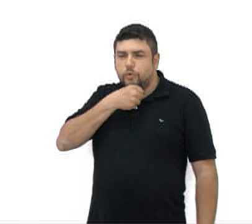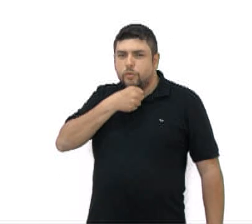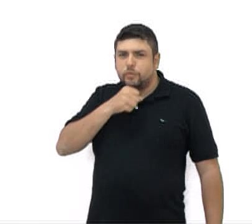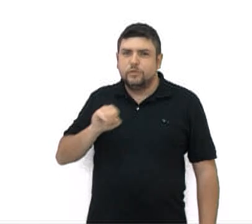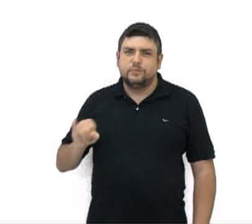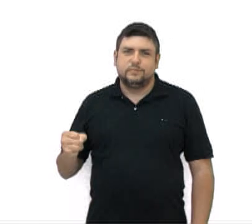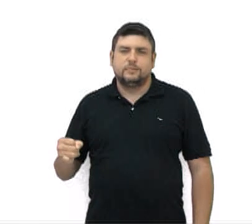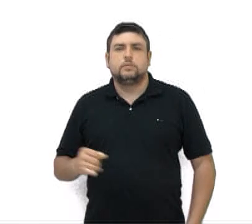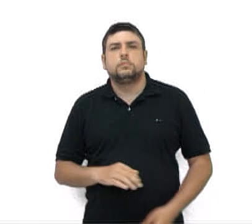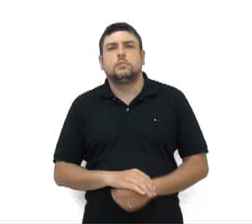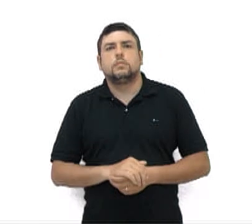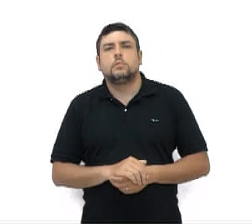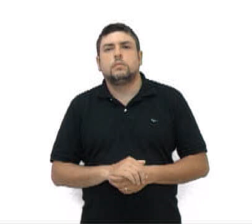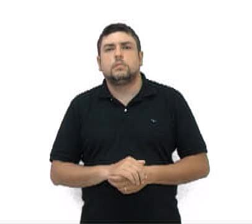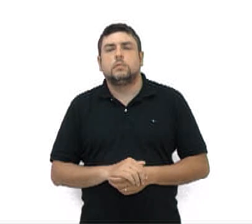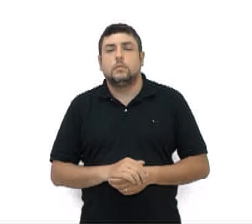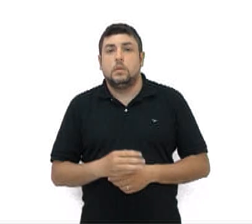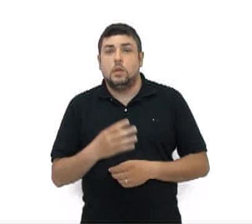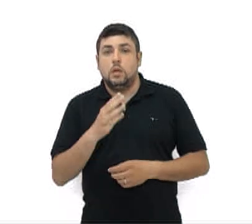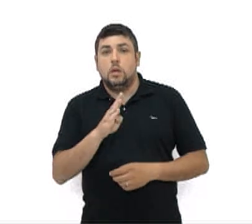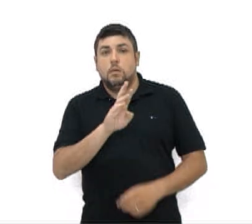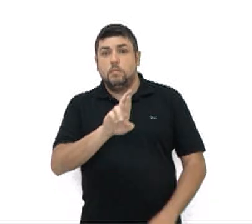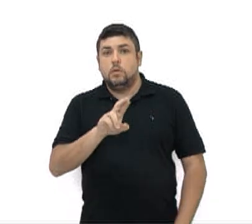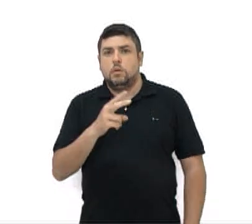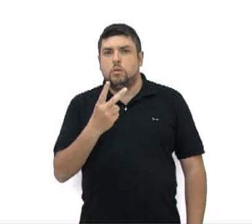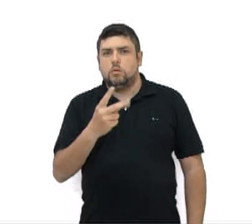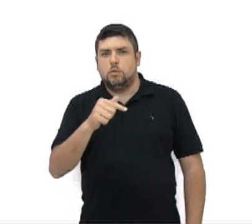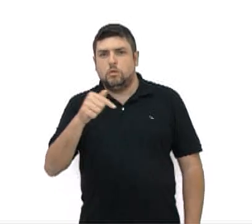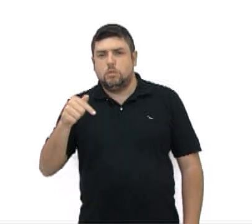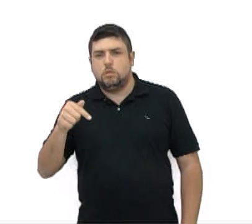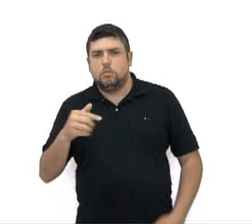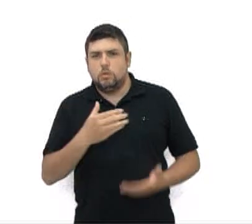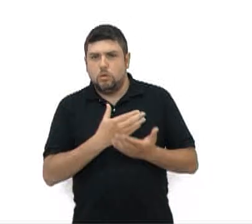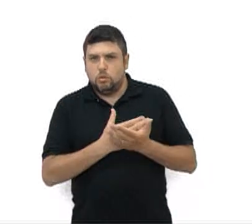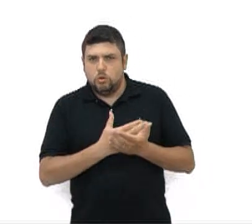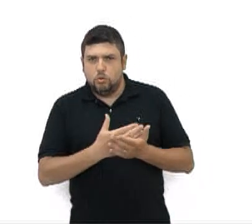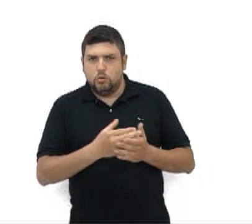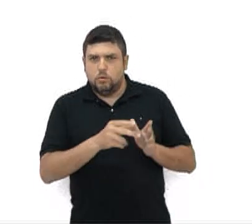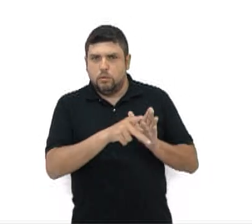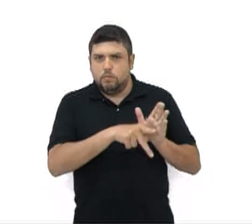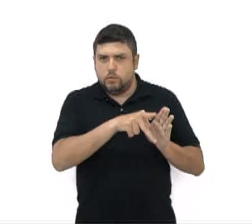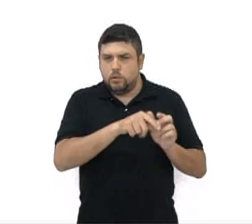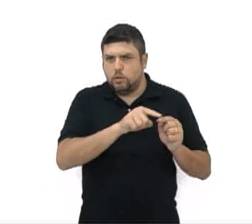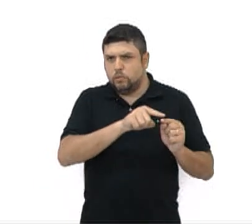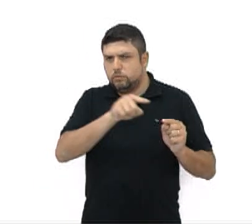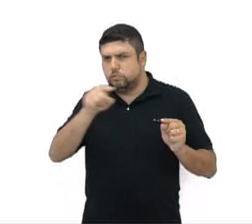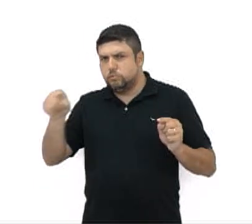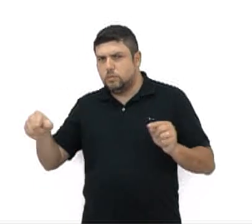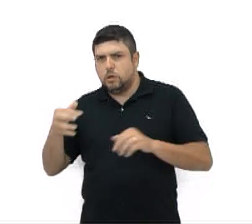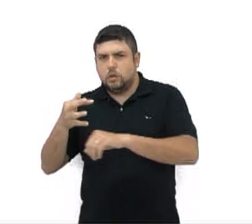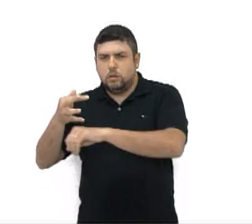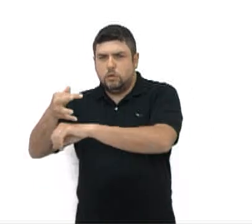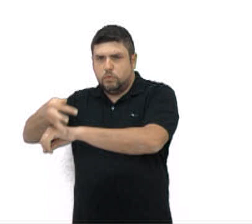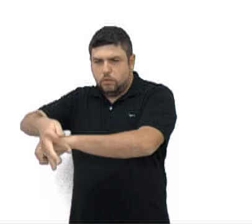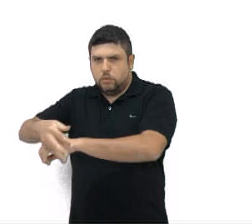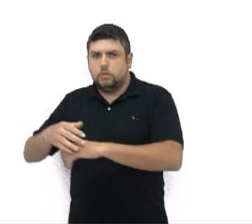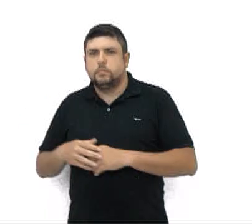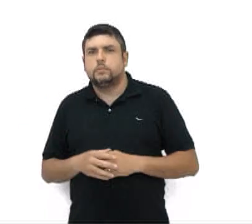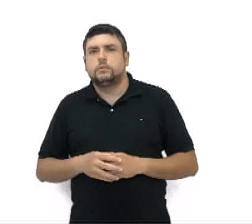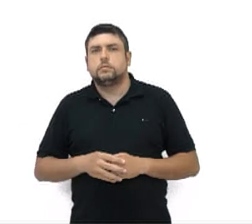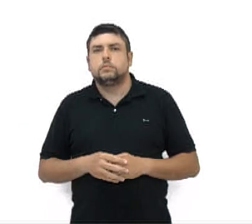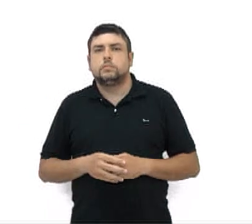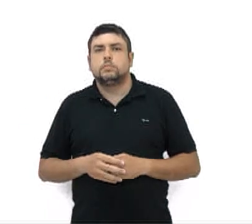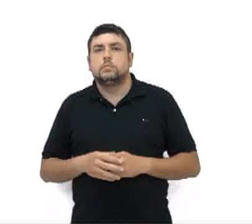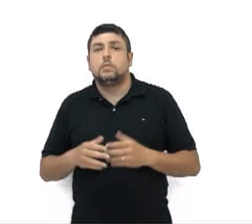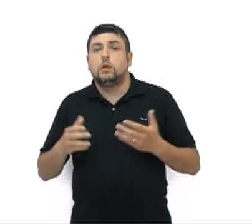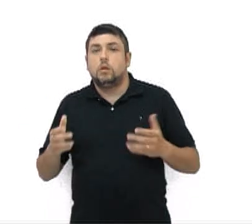como sabemos, na BR-277, que inicia na cidade de Paranaguá e termina em Foz, agora a vovó Jucleide sai de Paranaguá